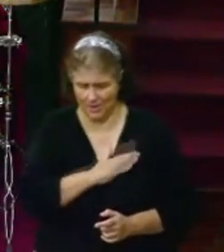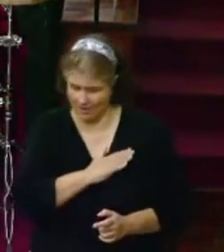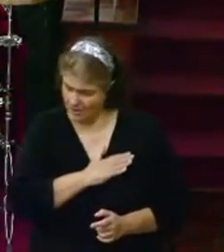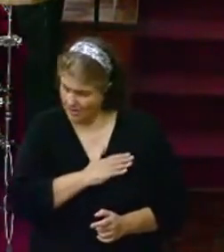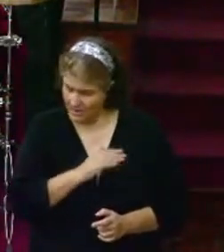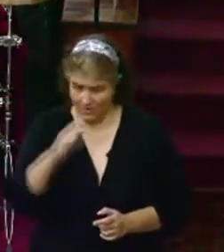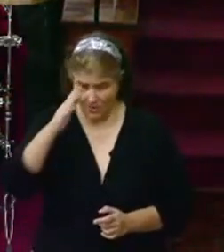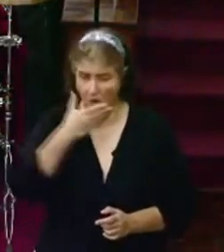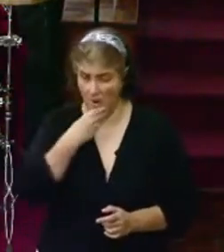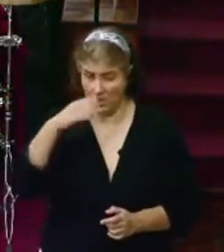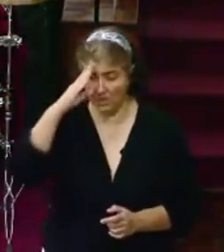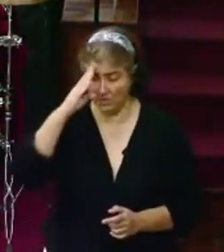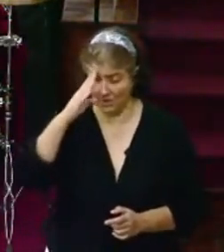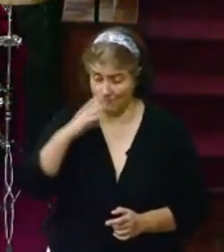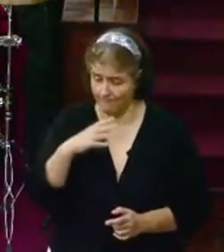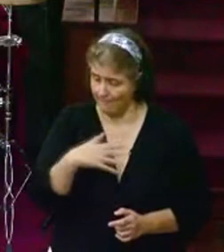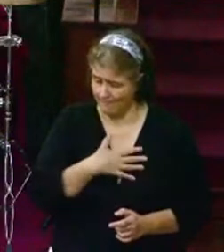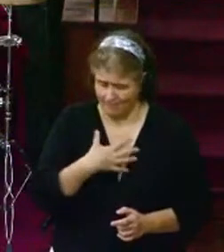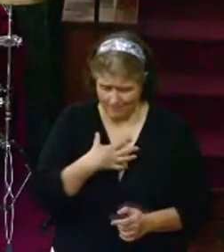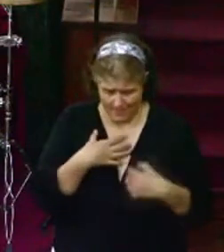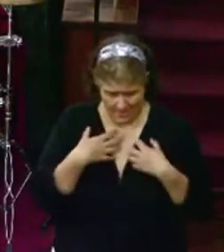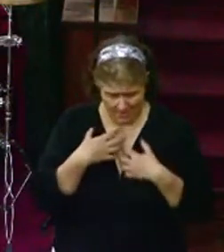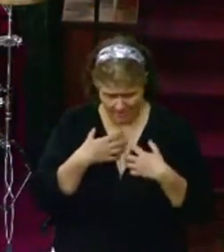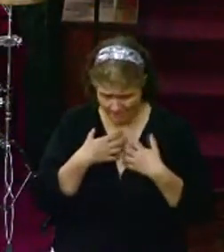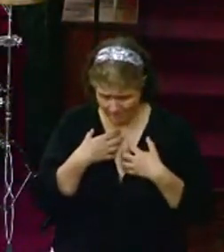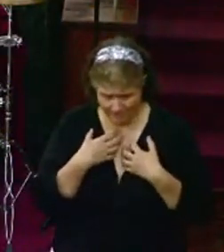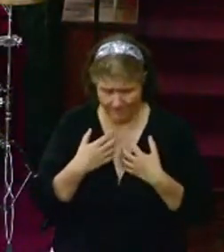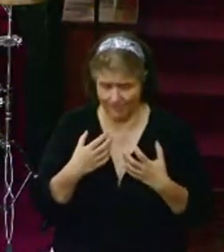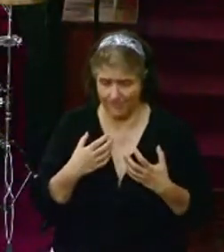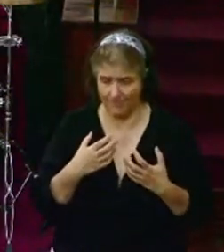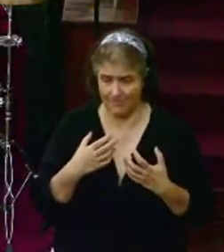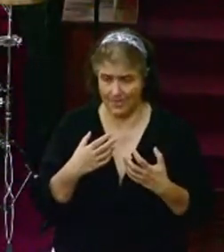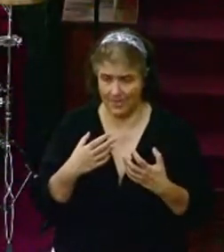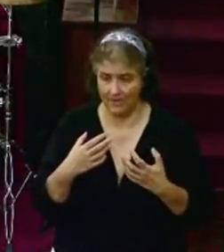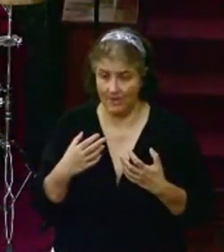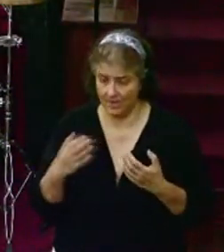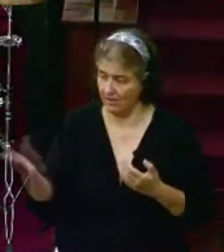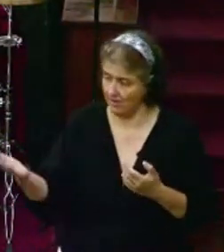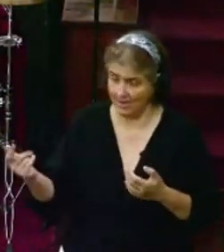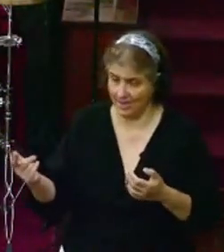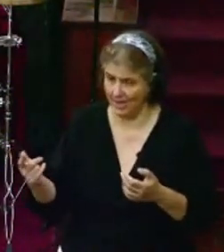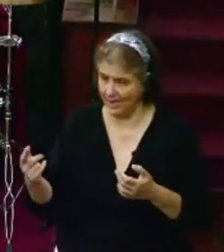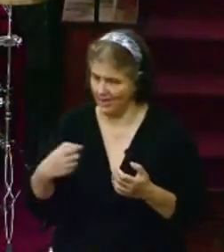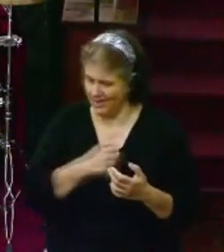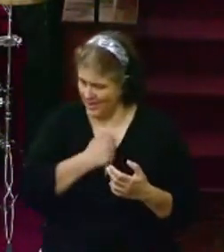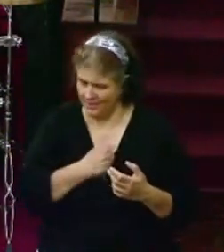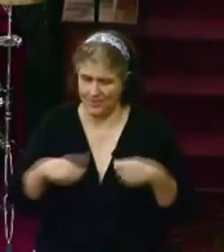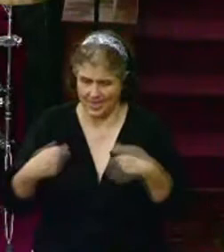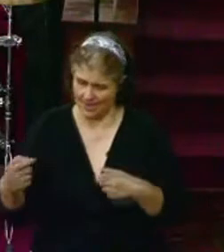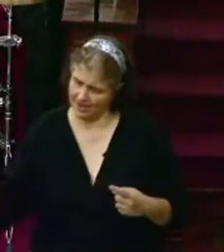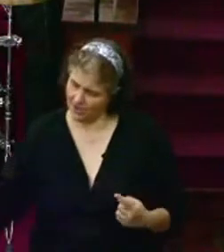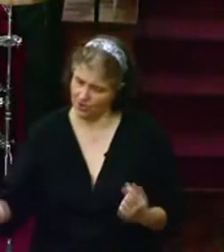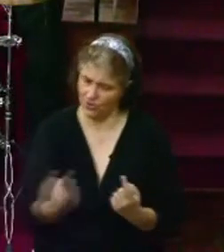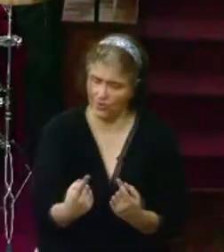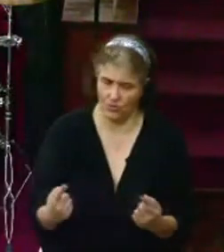pede para que os seus amigos agora vá ao encontro de Jesus. Ou que seus amigos vão ao encontro de Jesus. O